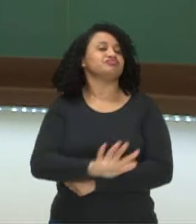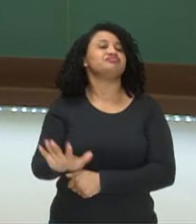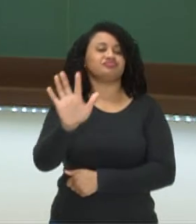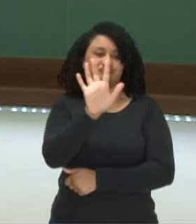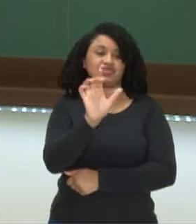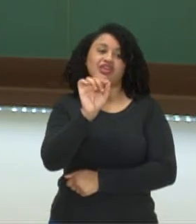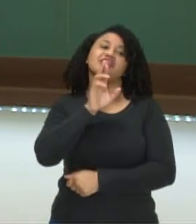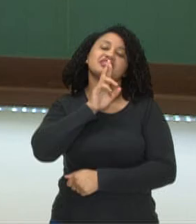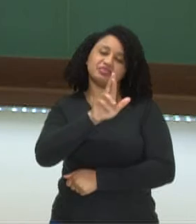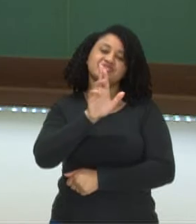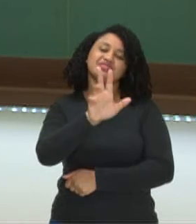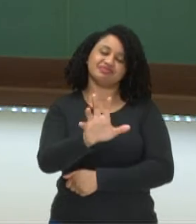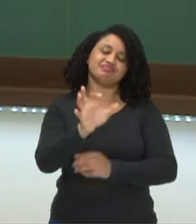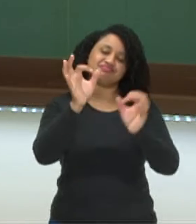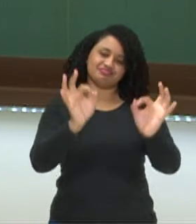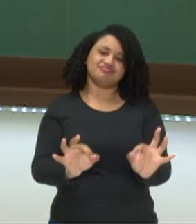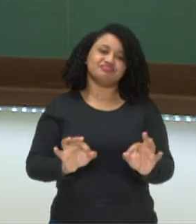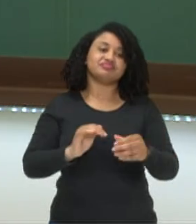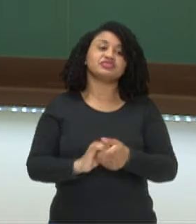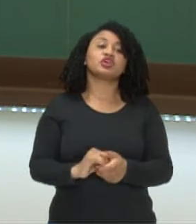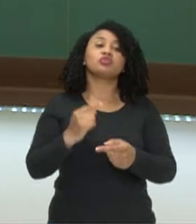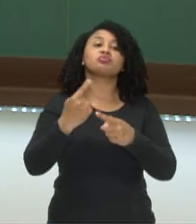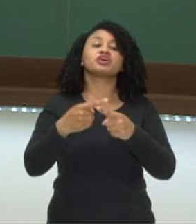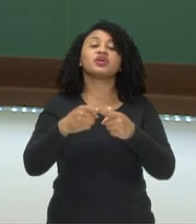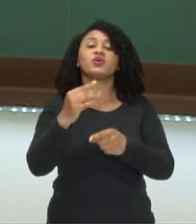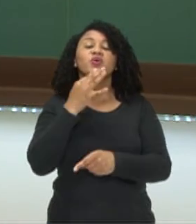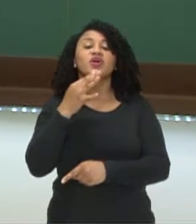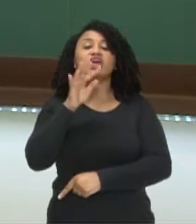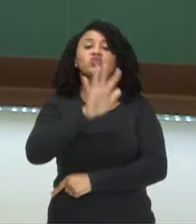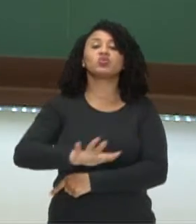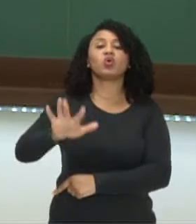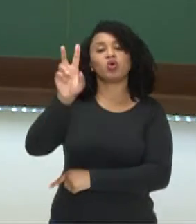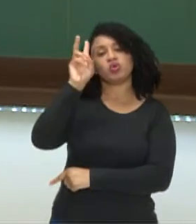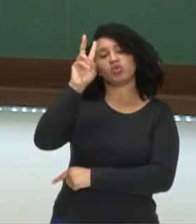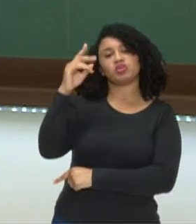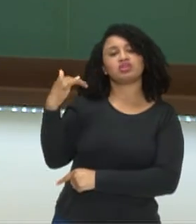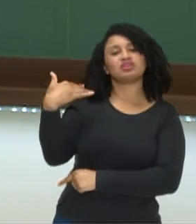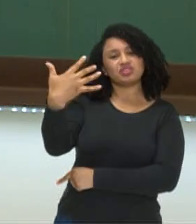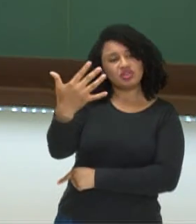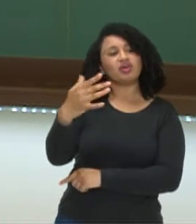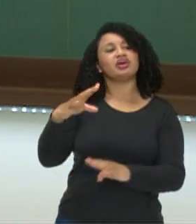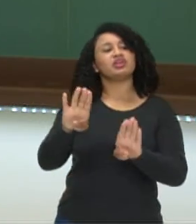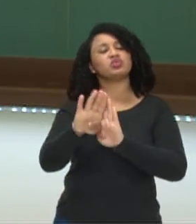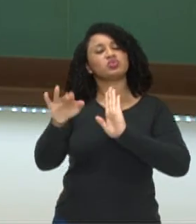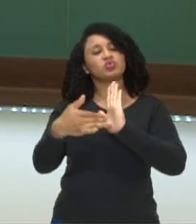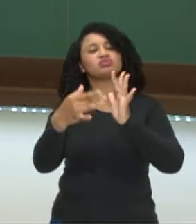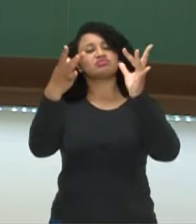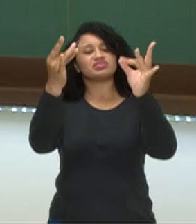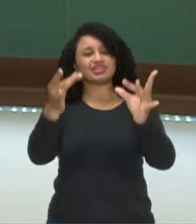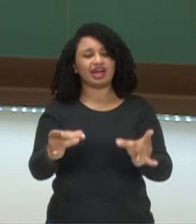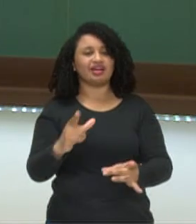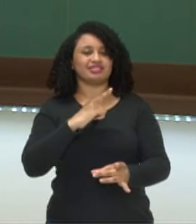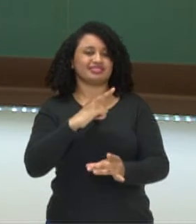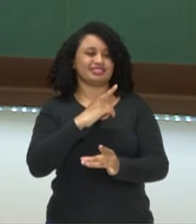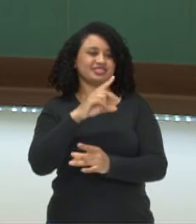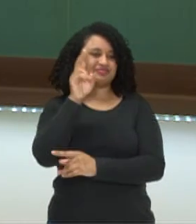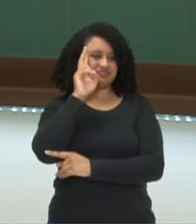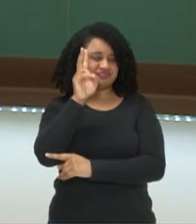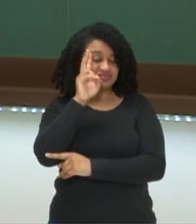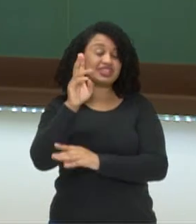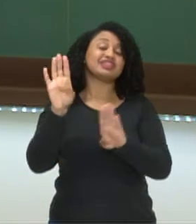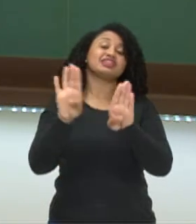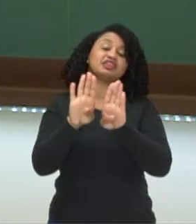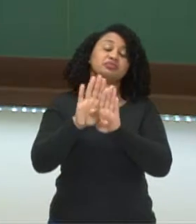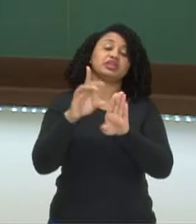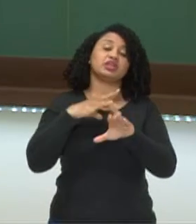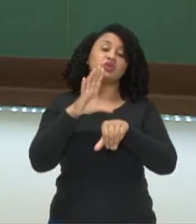Quem respondeu acertou. Por quê? Ele conhece toda a história e os detalhes da trama. Além disso, ele tem